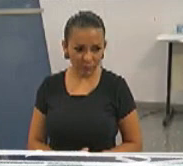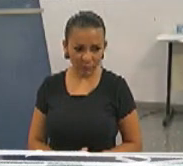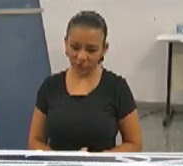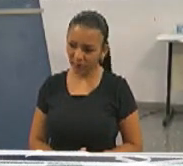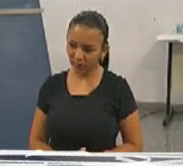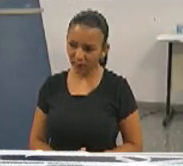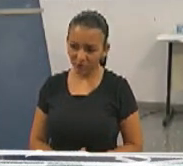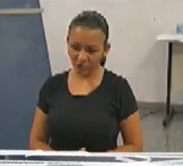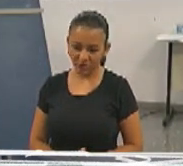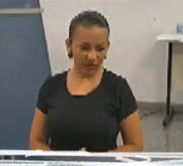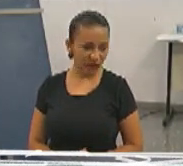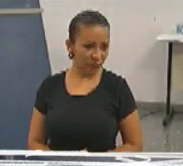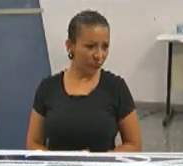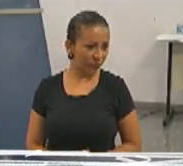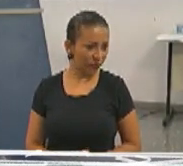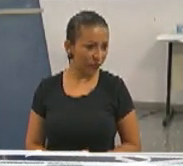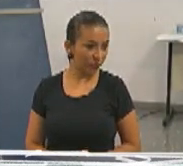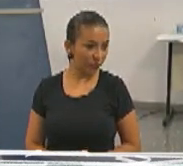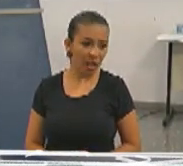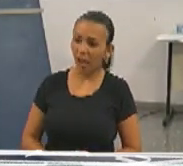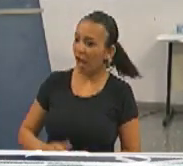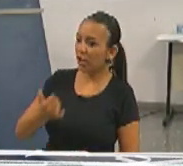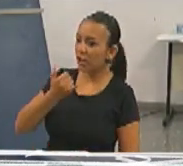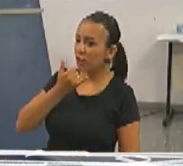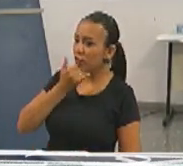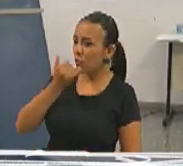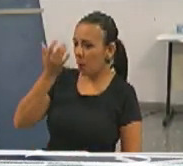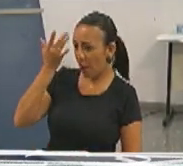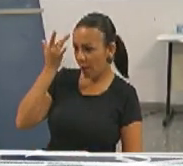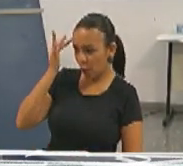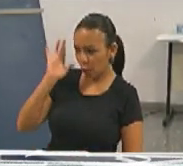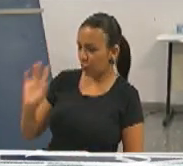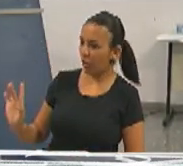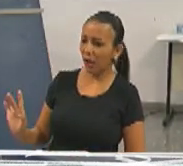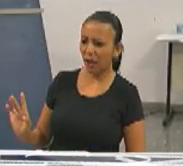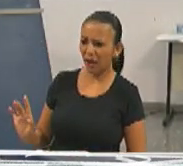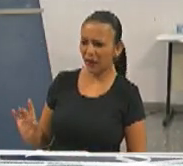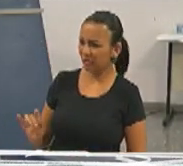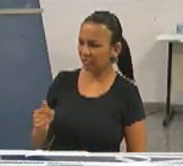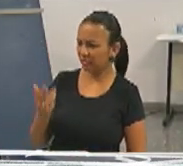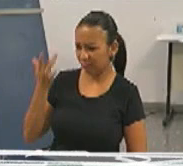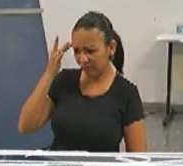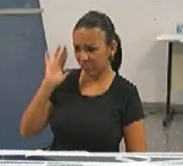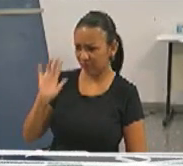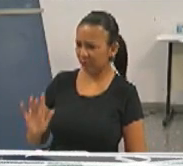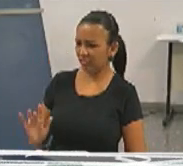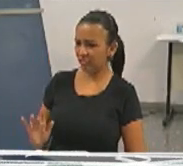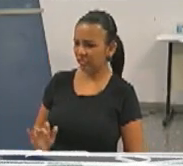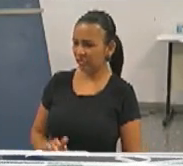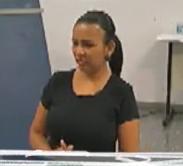sei. Mas eu não tive... Para você, para falar a verdade... Gente, só um